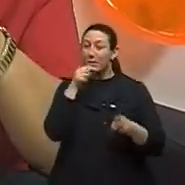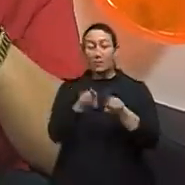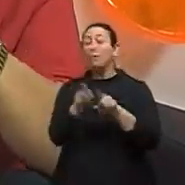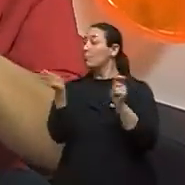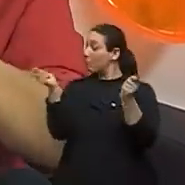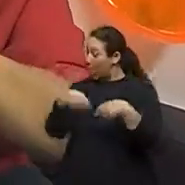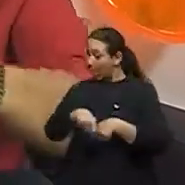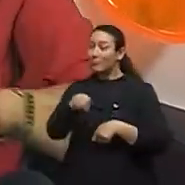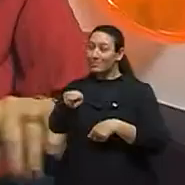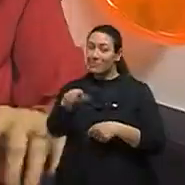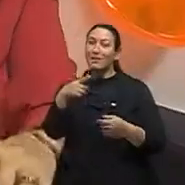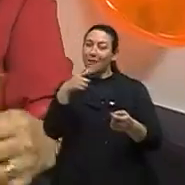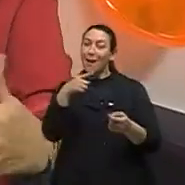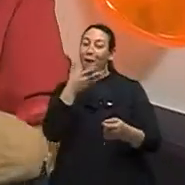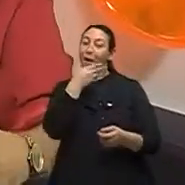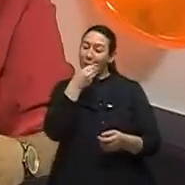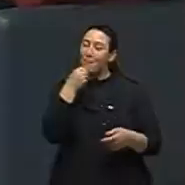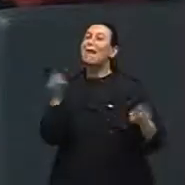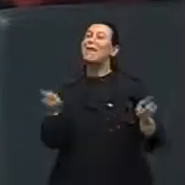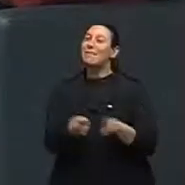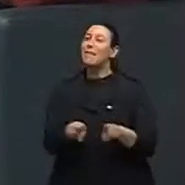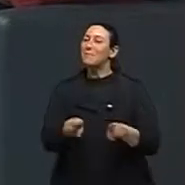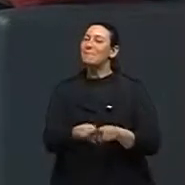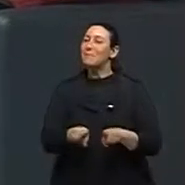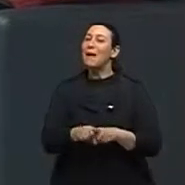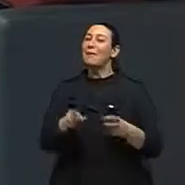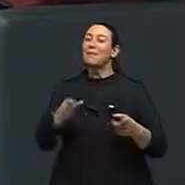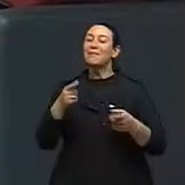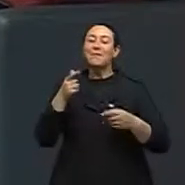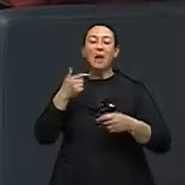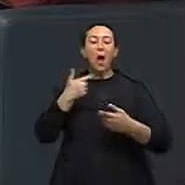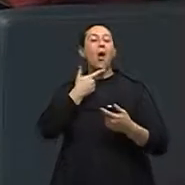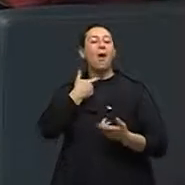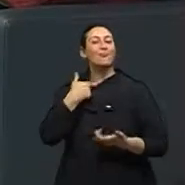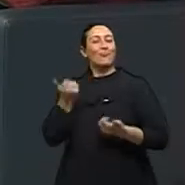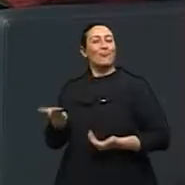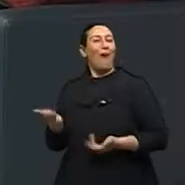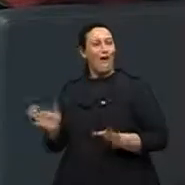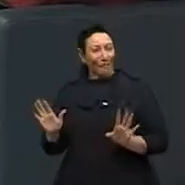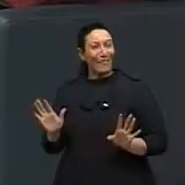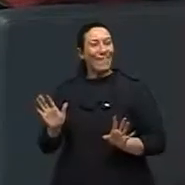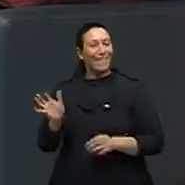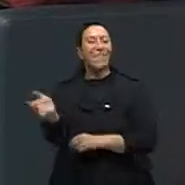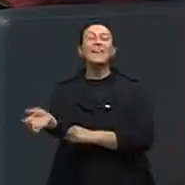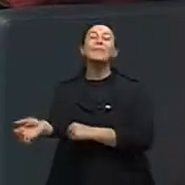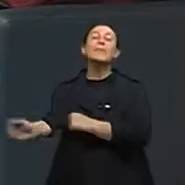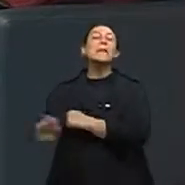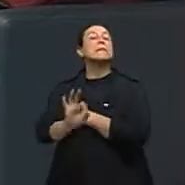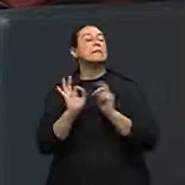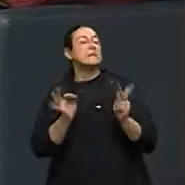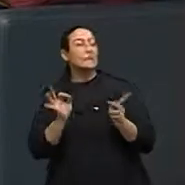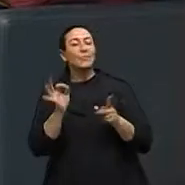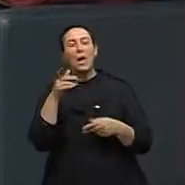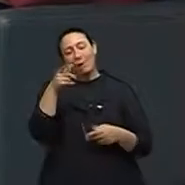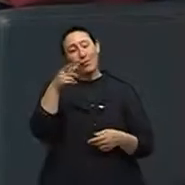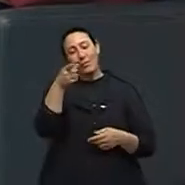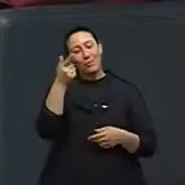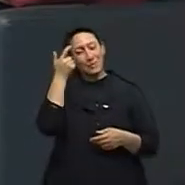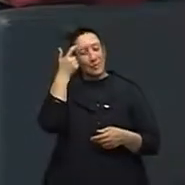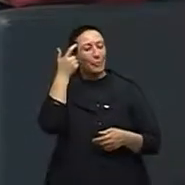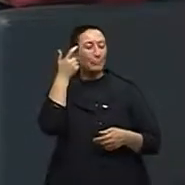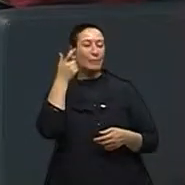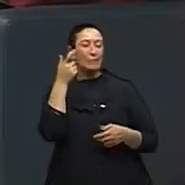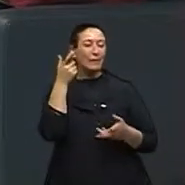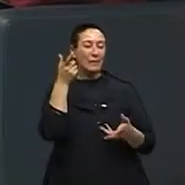os homens também M também tu sabes que quando tu pergunta qual é a idade que o homem primeiro a gente vê a idade cronológica